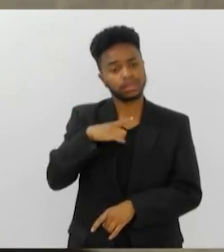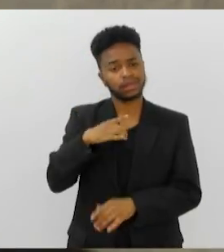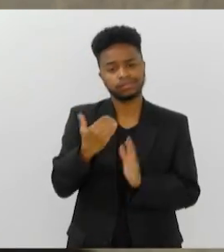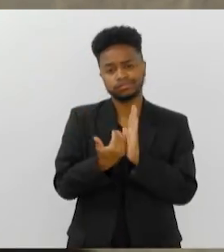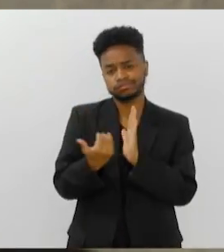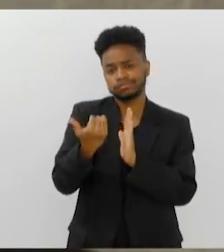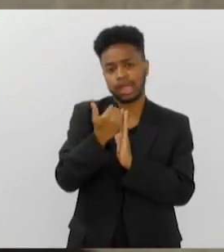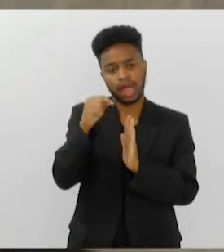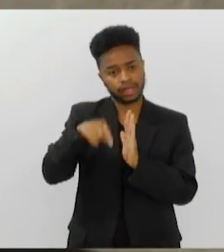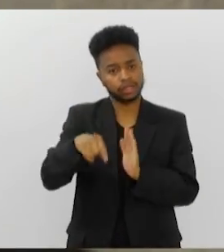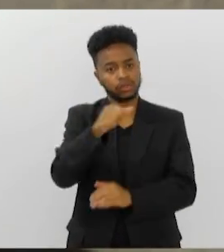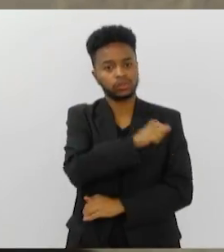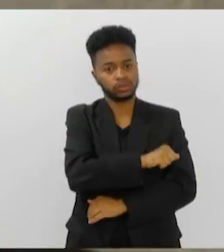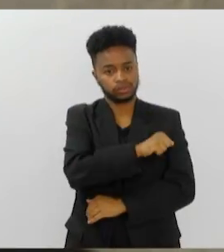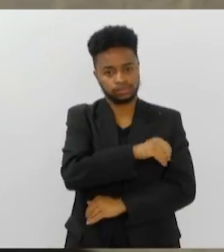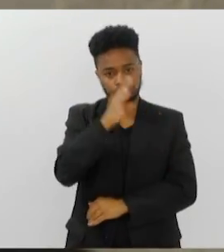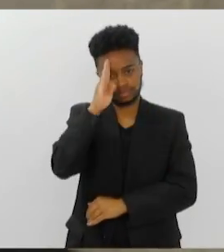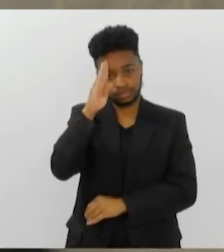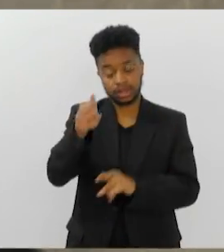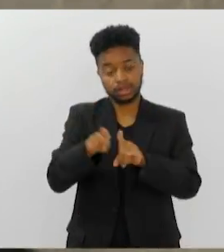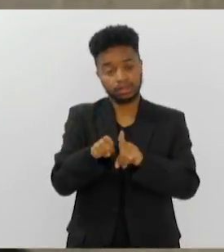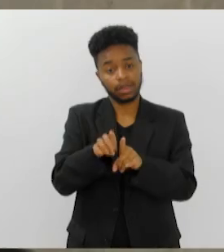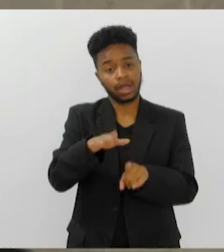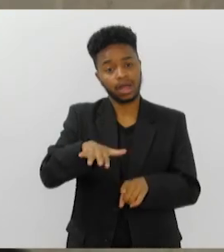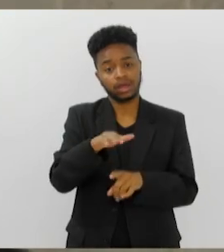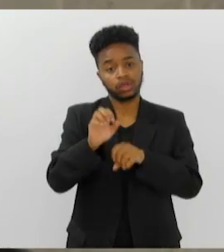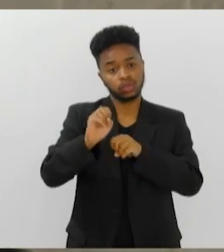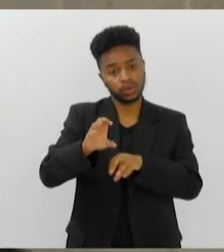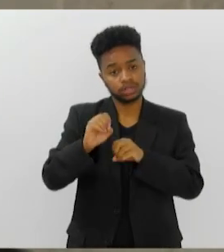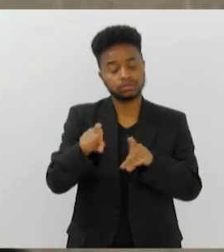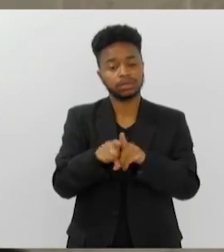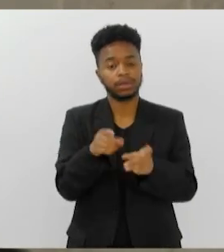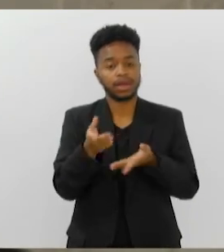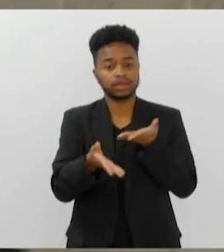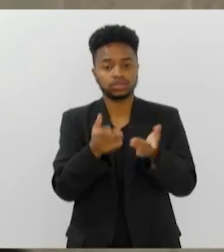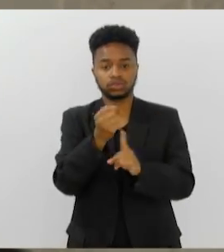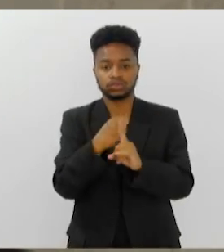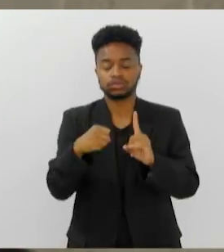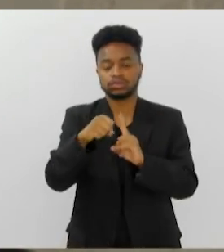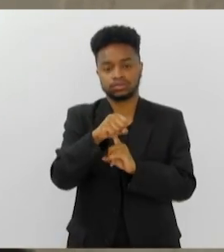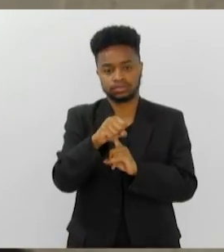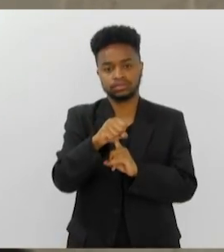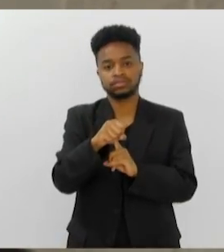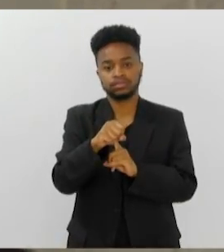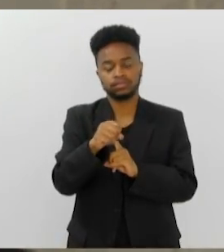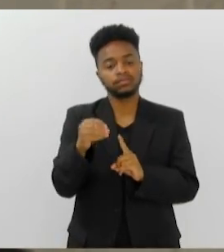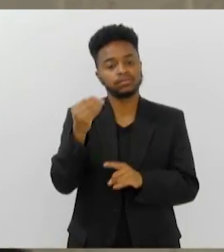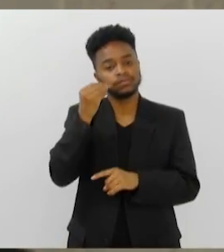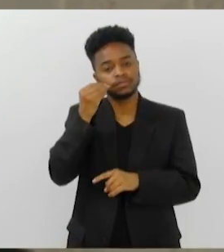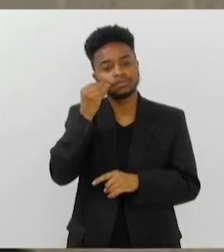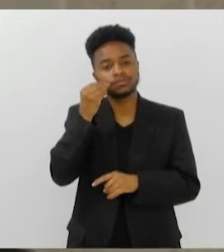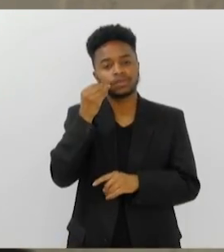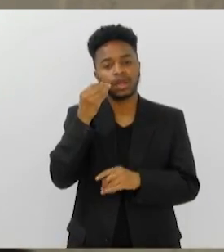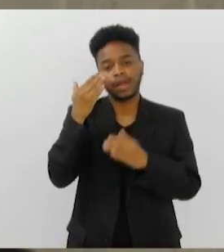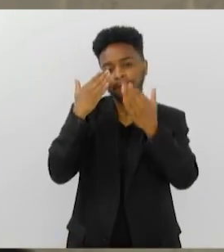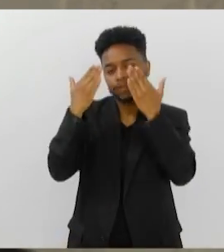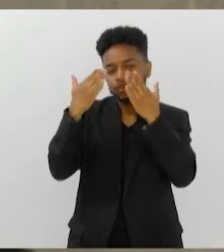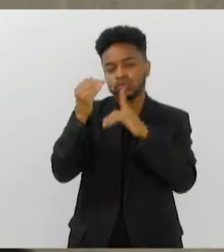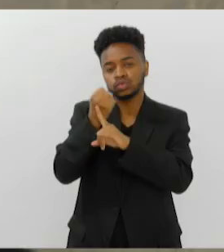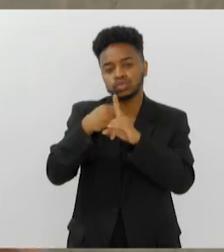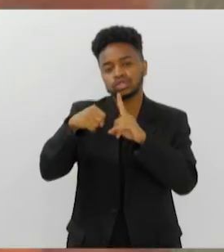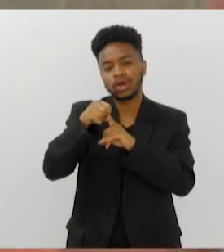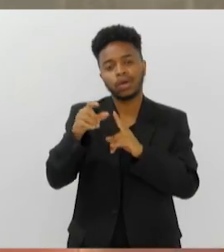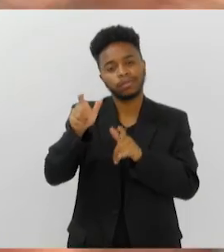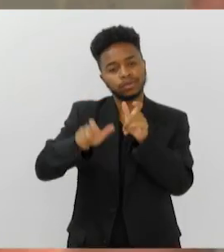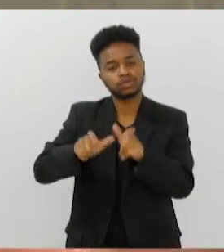no Rio de Janeiro, né? Na educação e na assistência social, reabilitando psicossocialmente